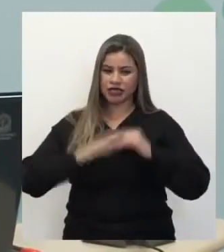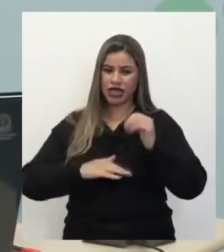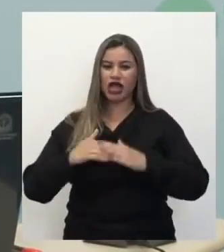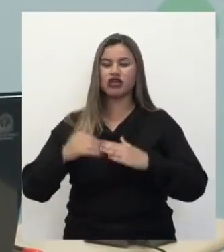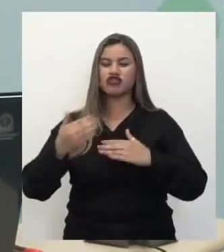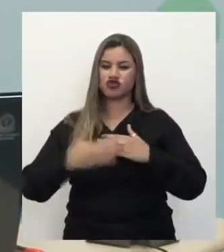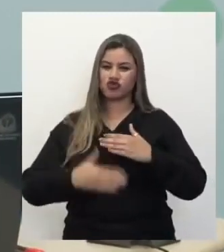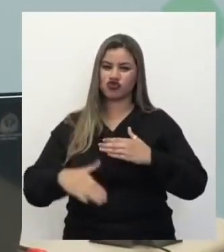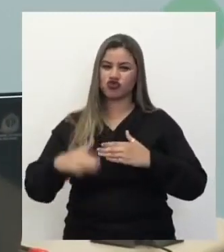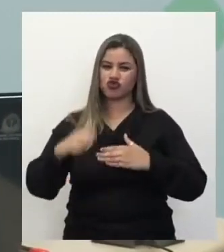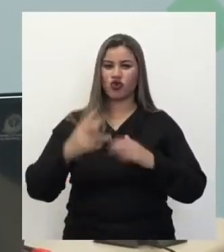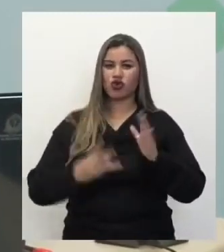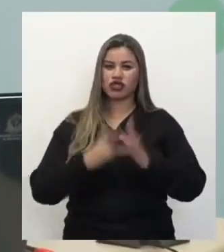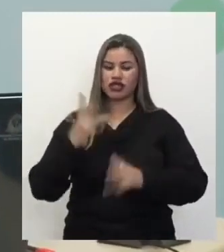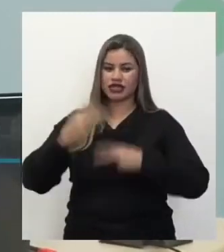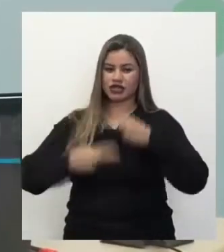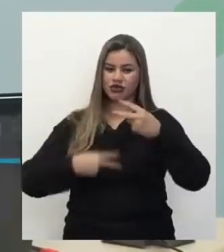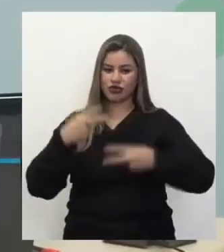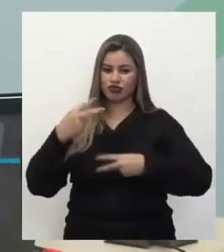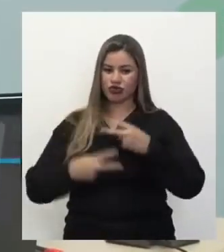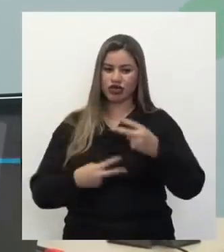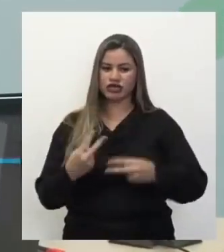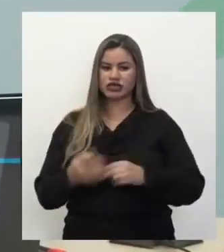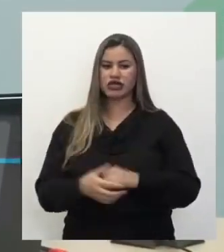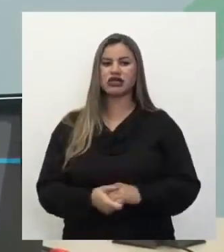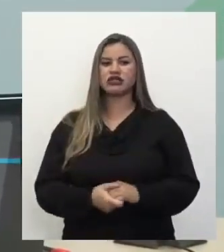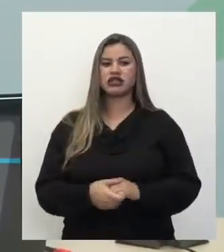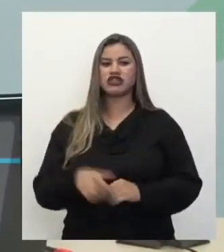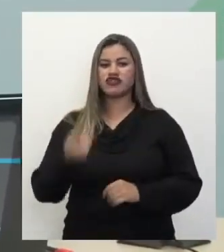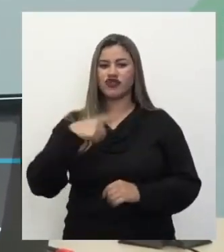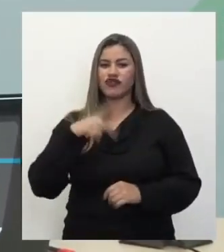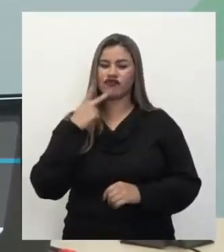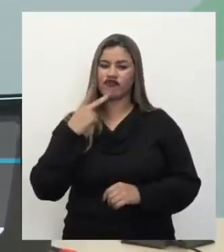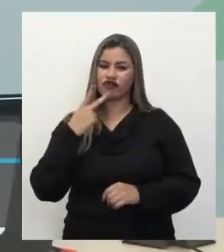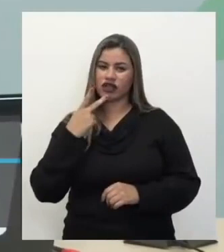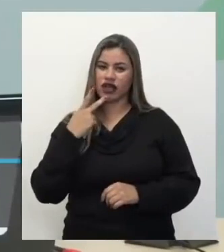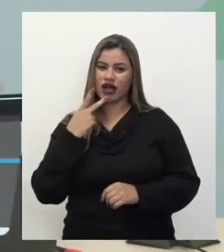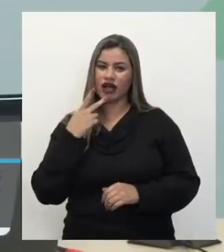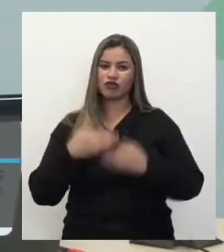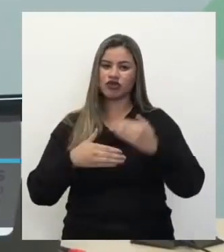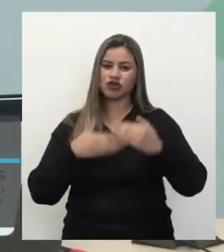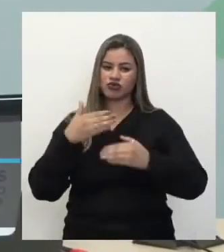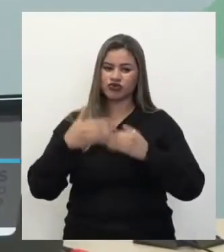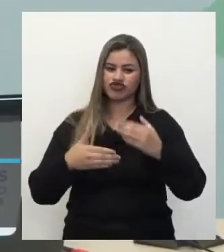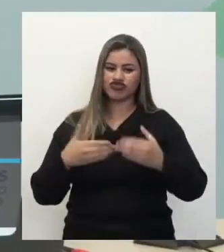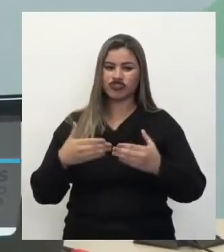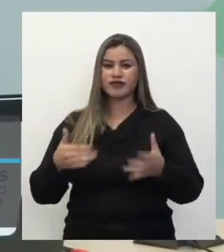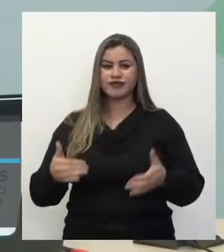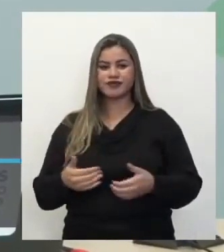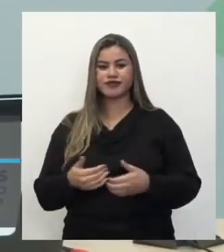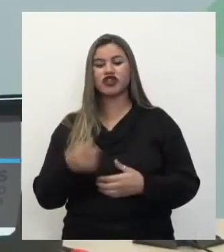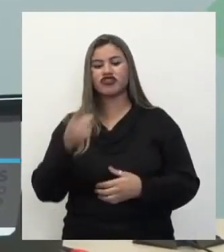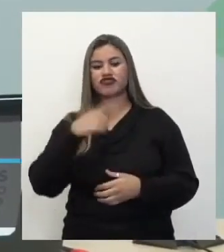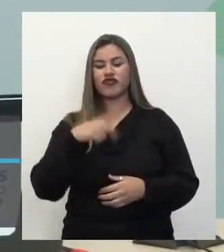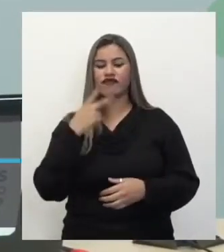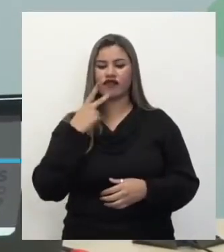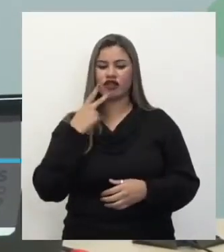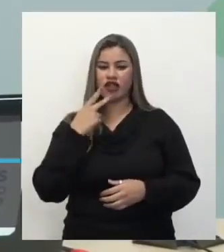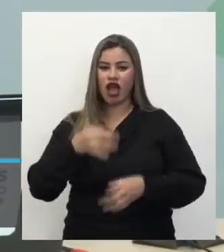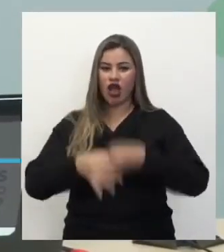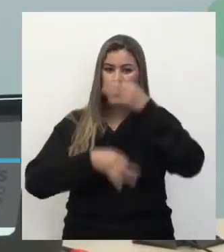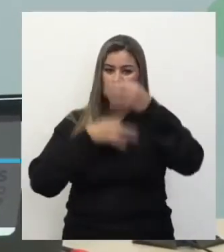aí o terceiro bimestre como um todo, inclusive quando a gente for falar lá do programa de recuperação, vamos trabalhar em cima de argumentação, em cima